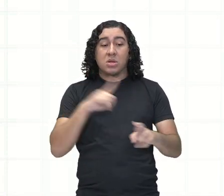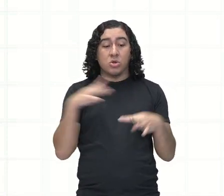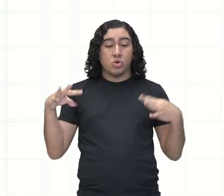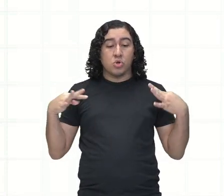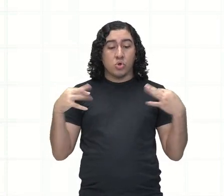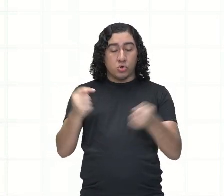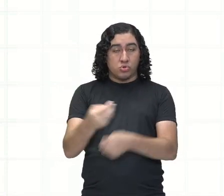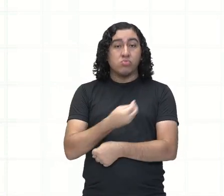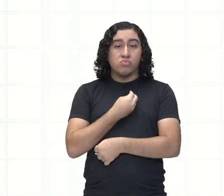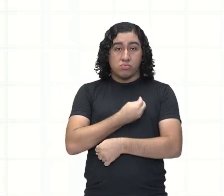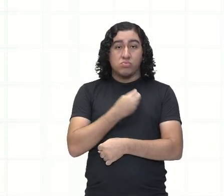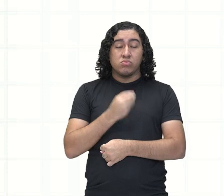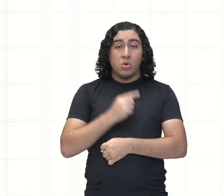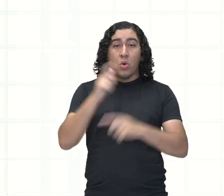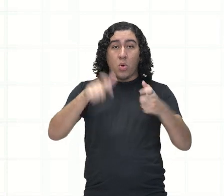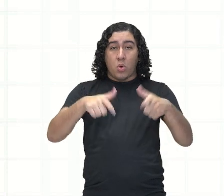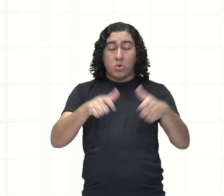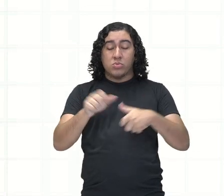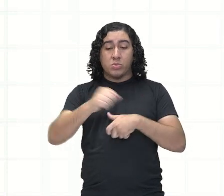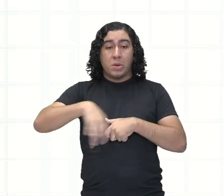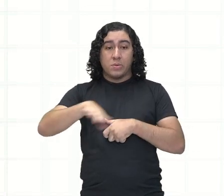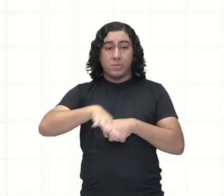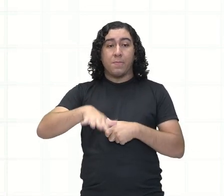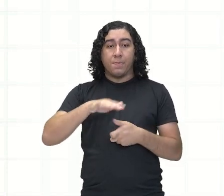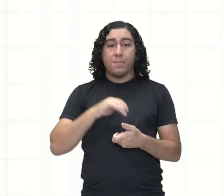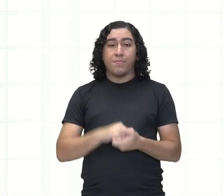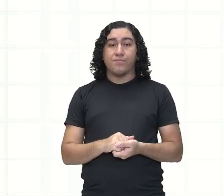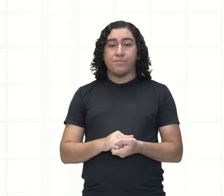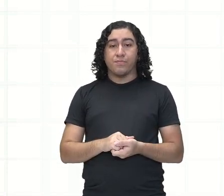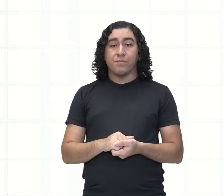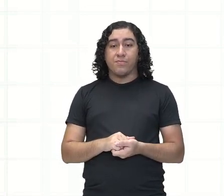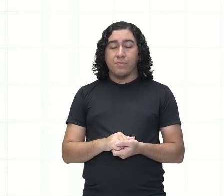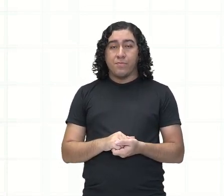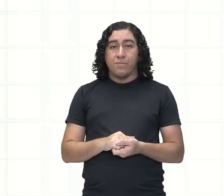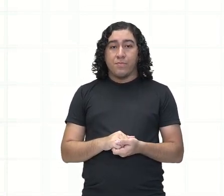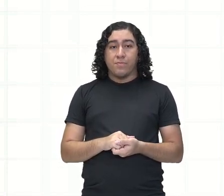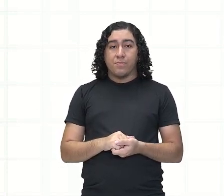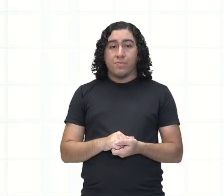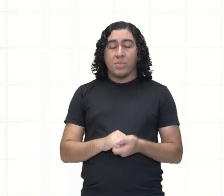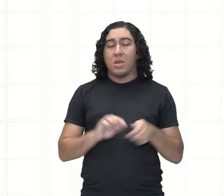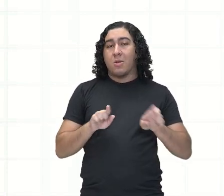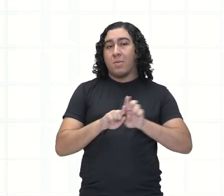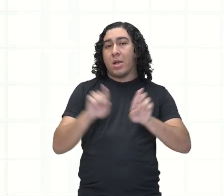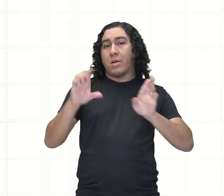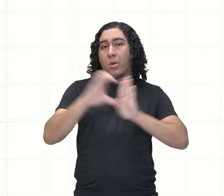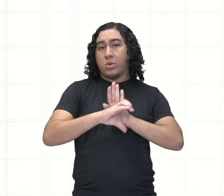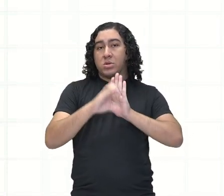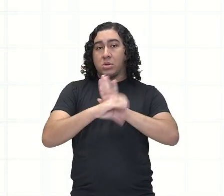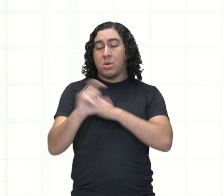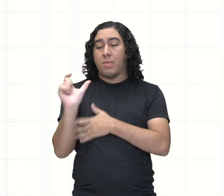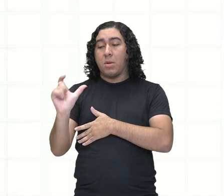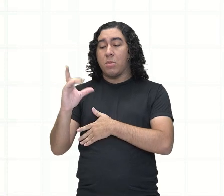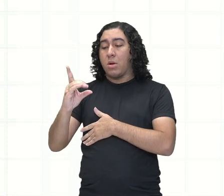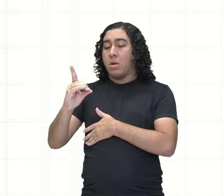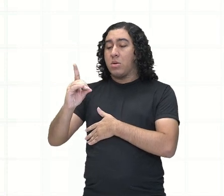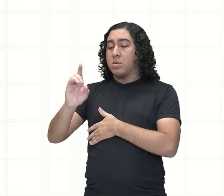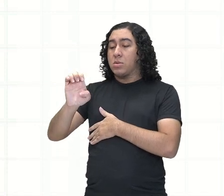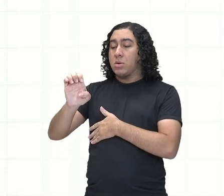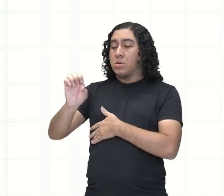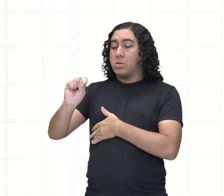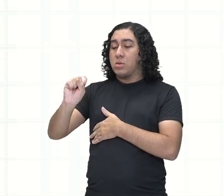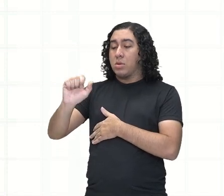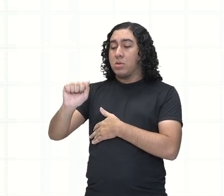seres vivos presentes naquele ambiente. Mas o conceito de desarmônica é quando eles têm algo